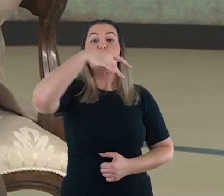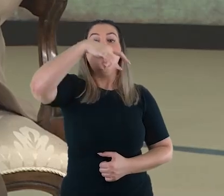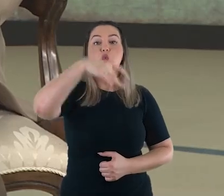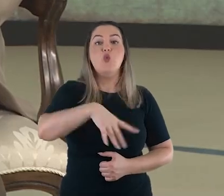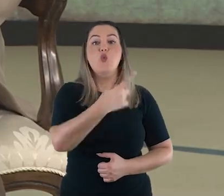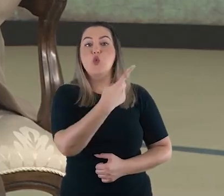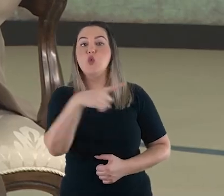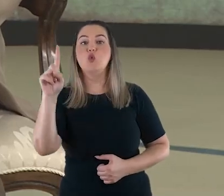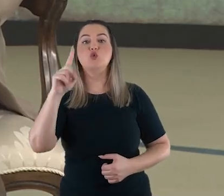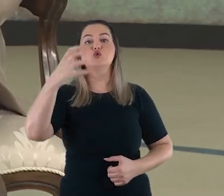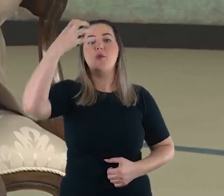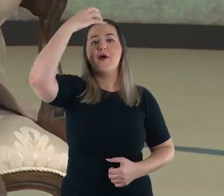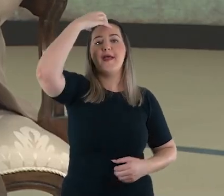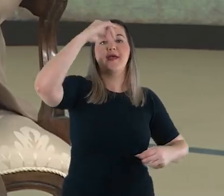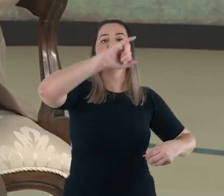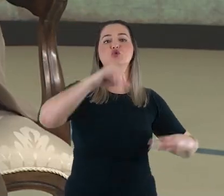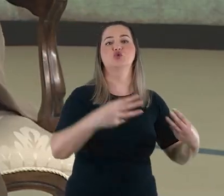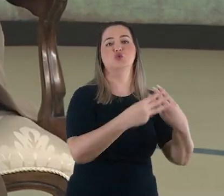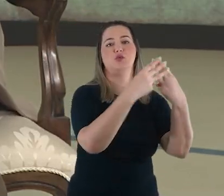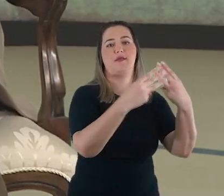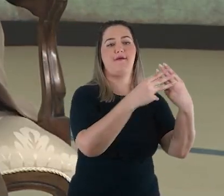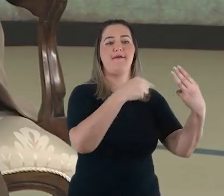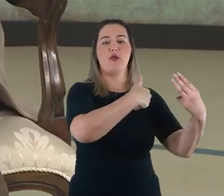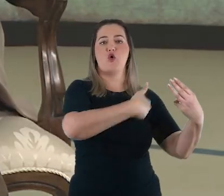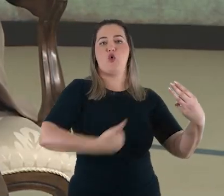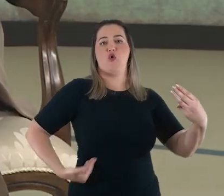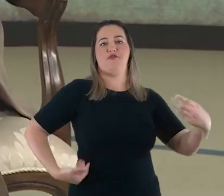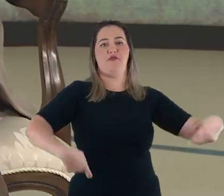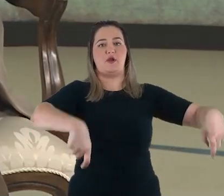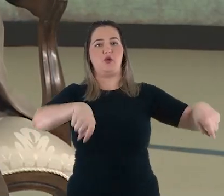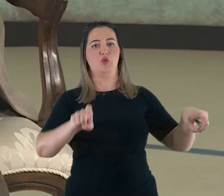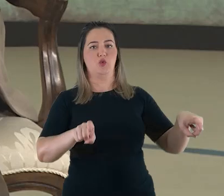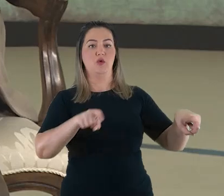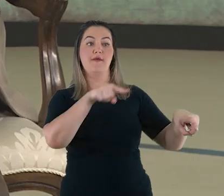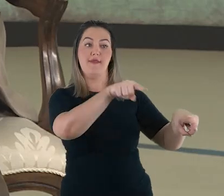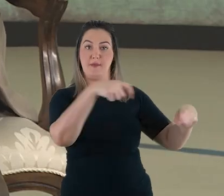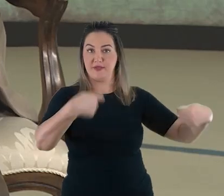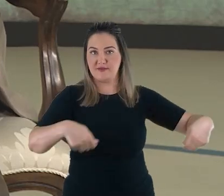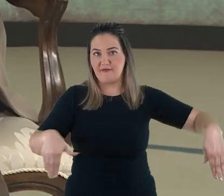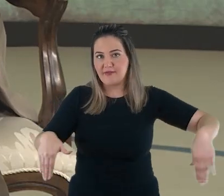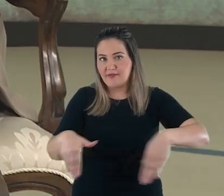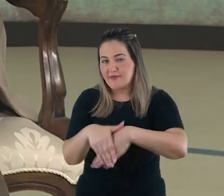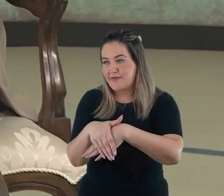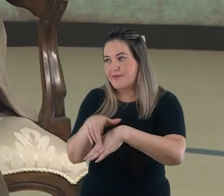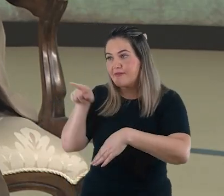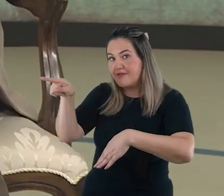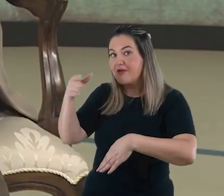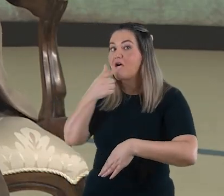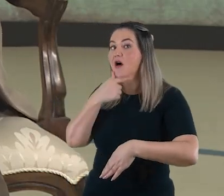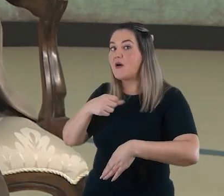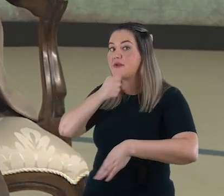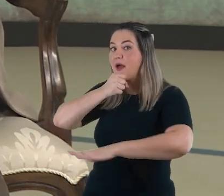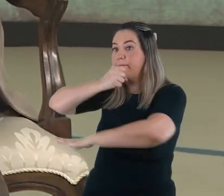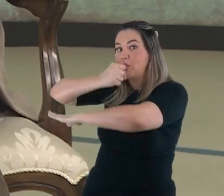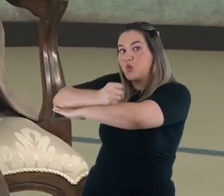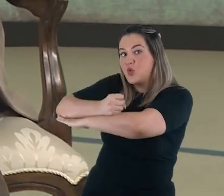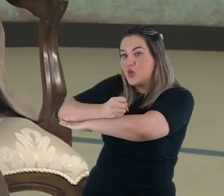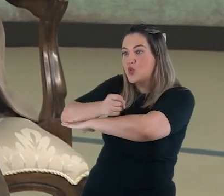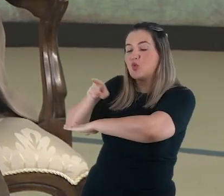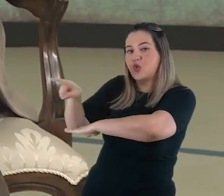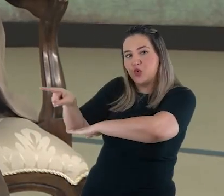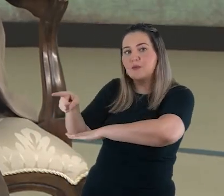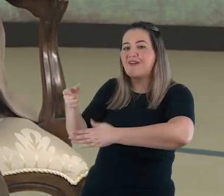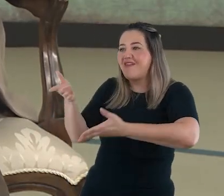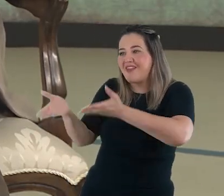governou nesta época que eu acabei de apresentar para você. E ele teve que se sujeitar a Nabucodonosor, pelo menos no princípio do